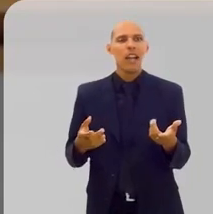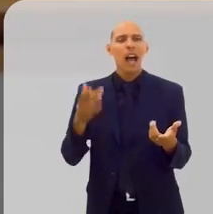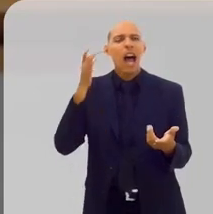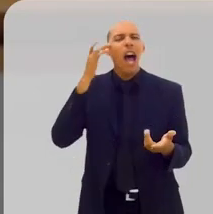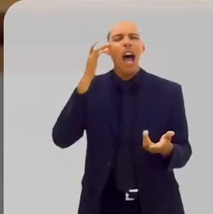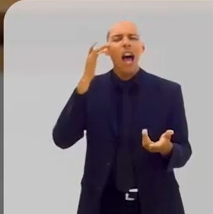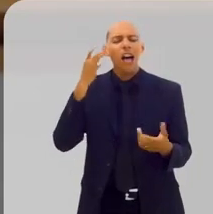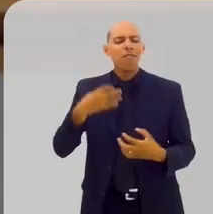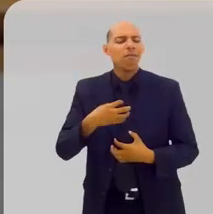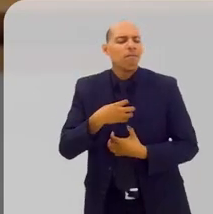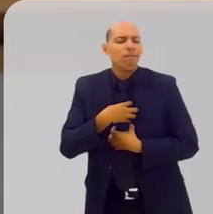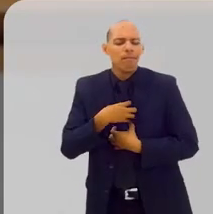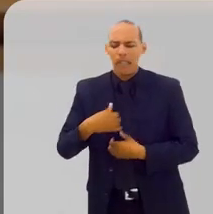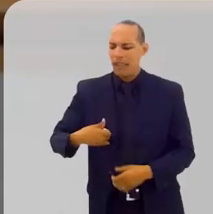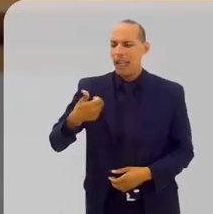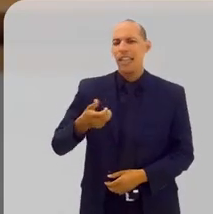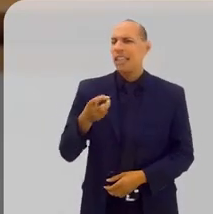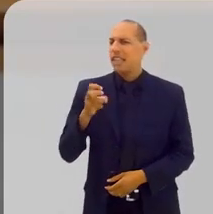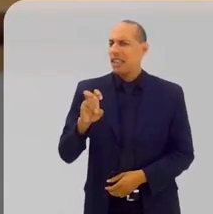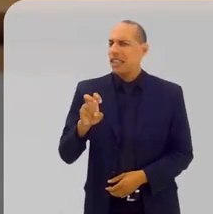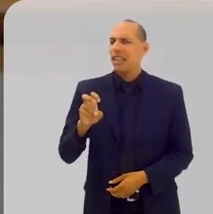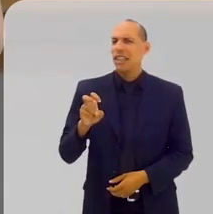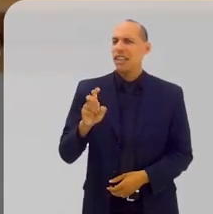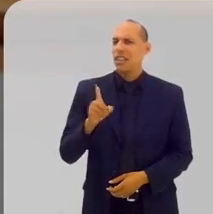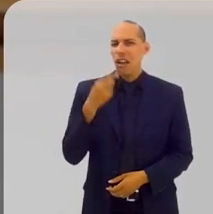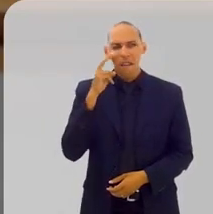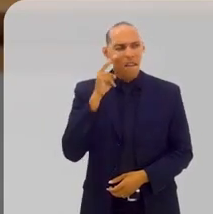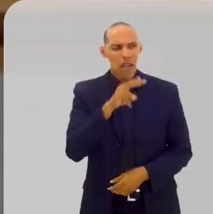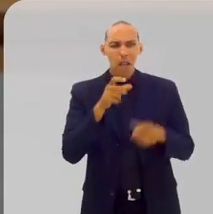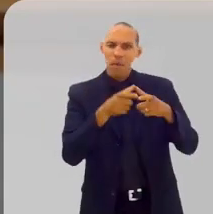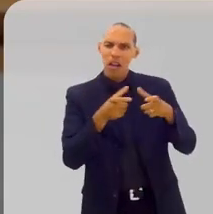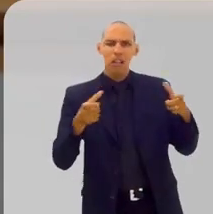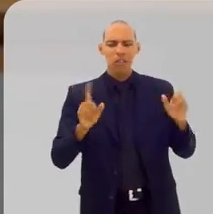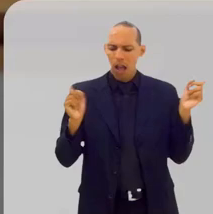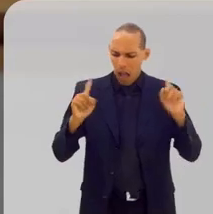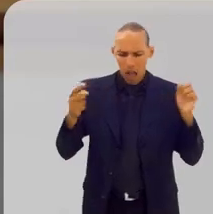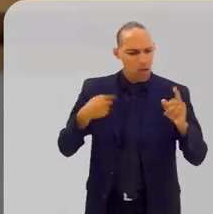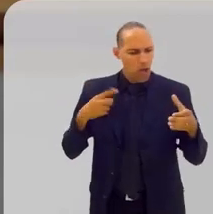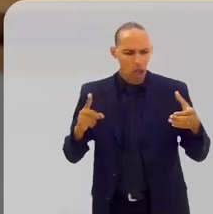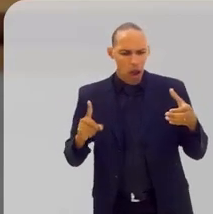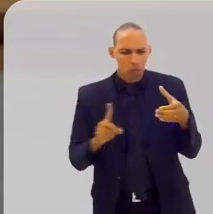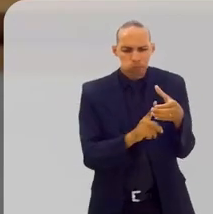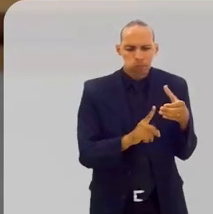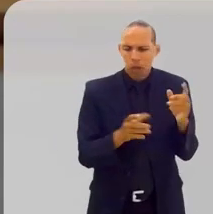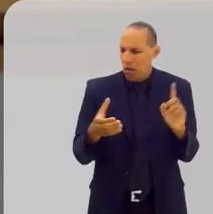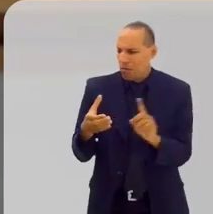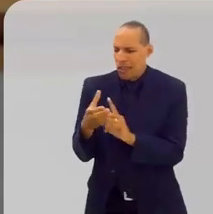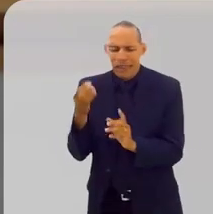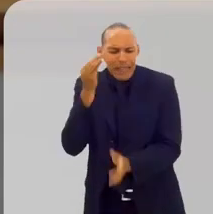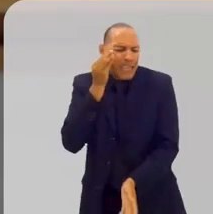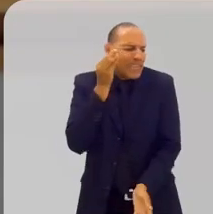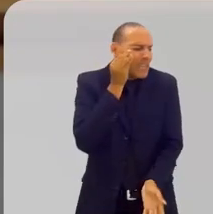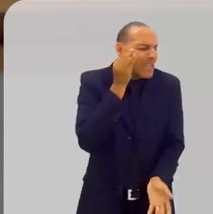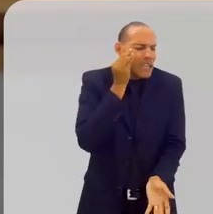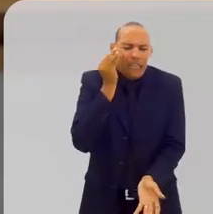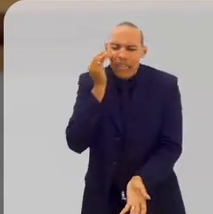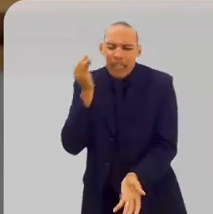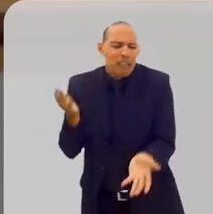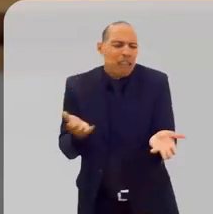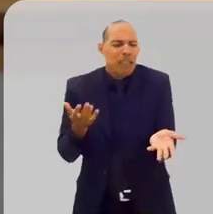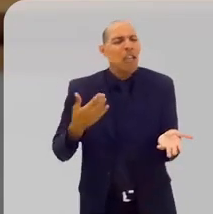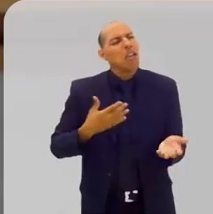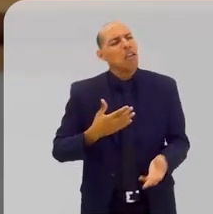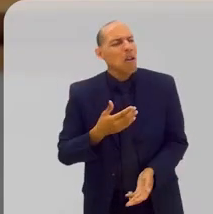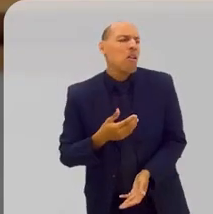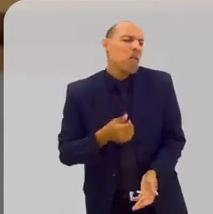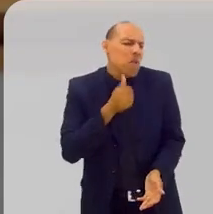você acha que isso vem de onde assim que o menino de 15 anos que a gente escuta a maioria não eu queria me enquadrar eu tentei né